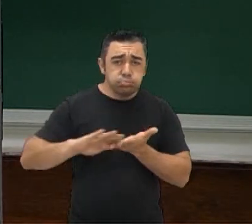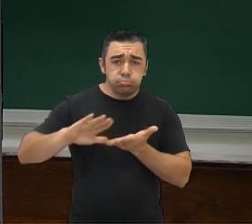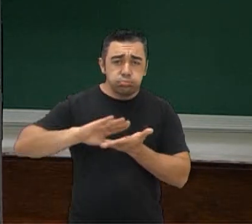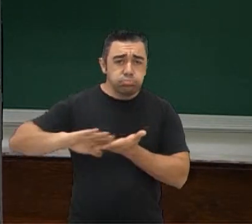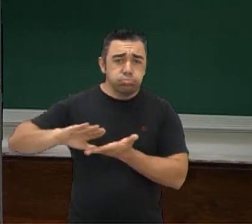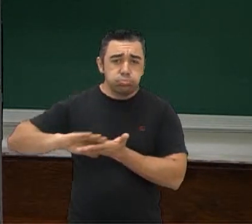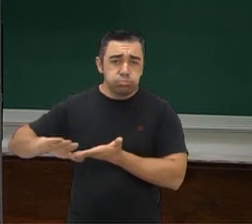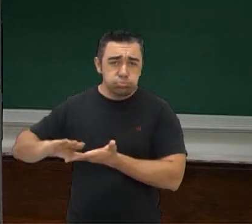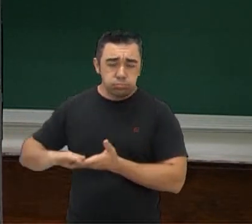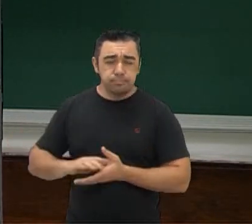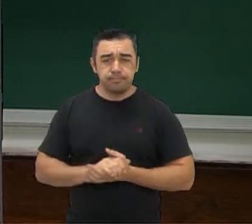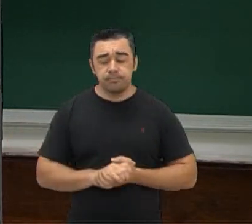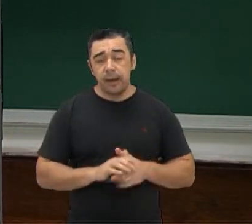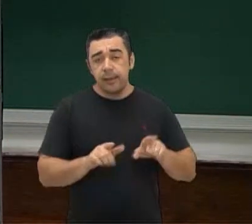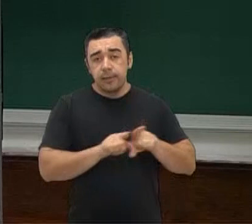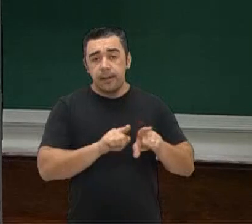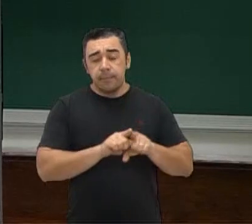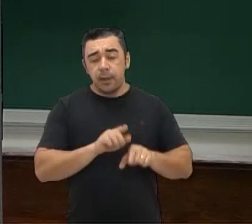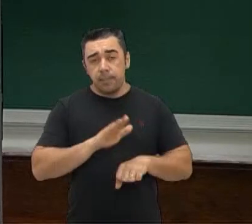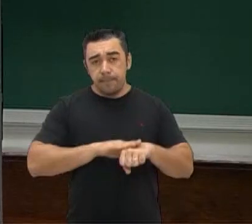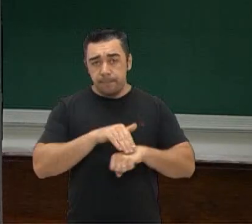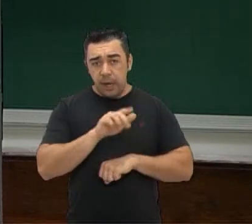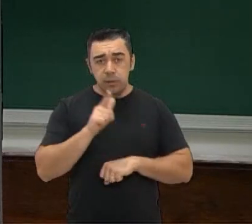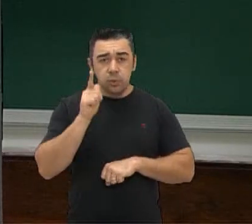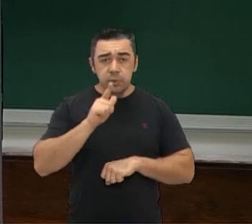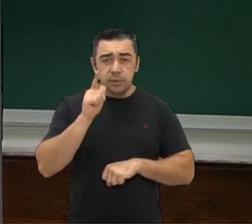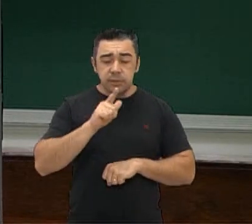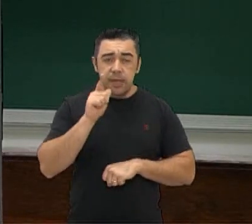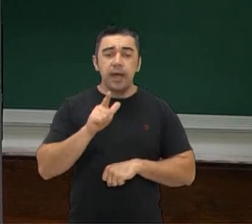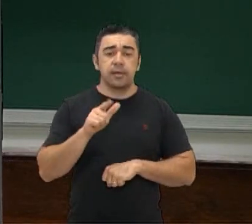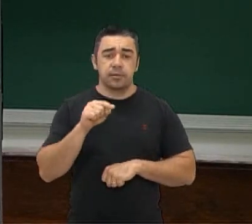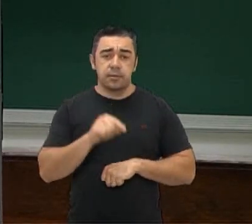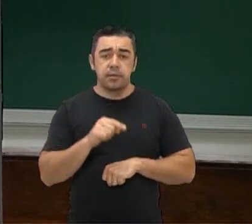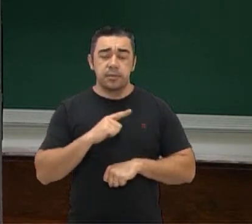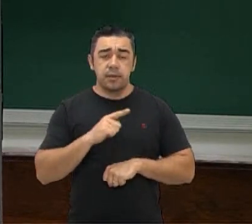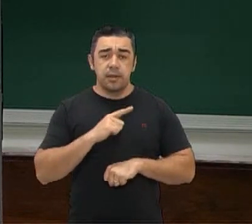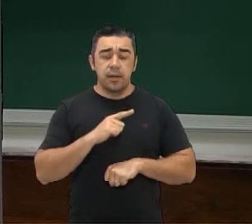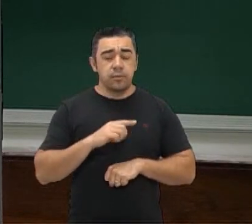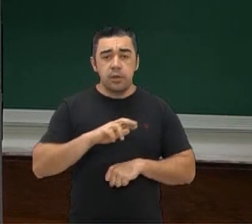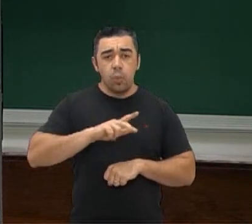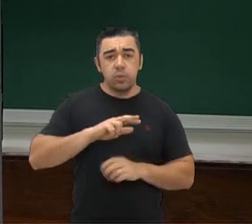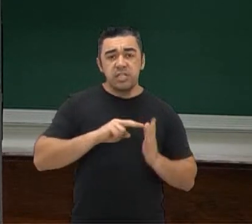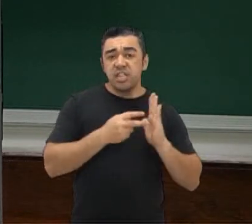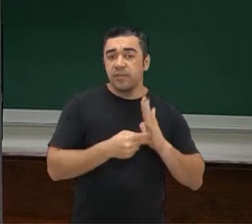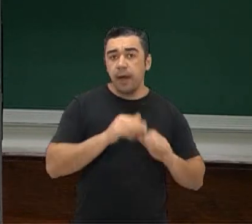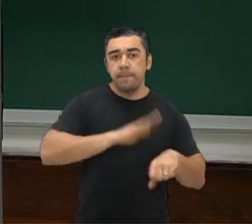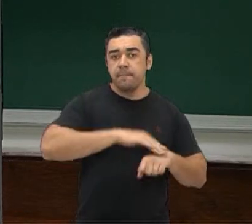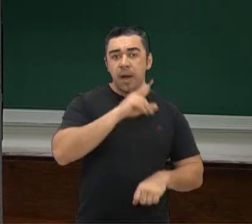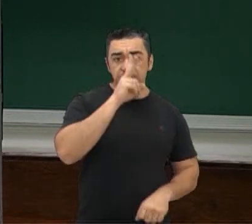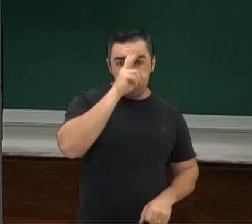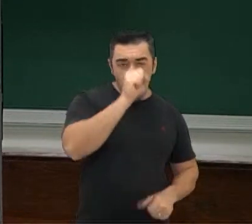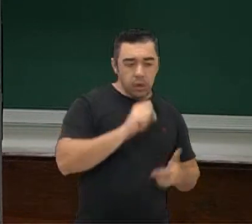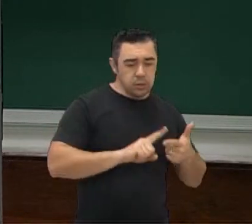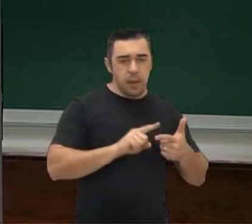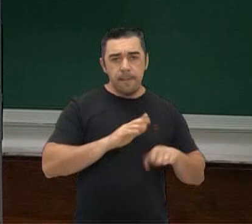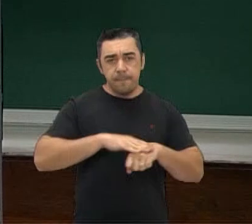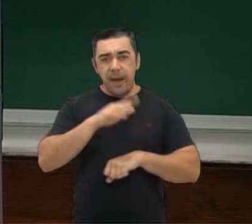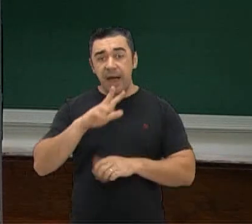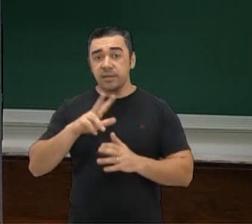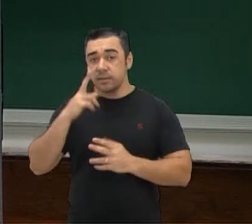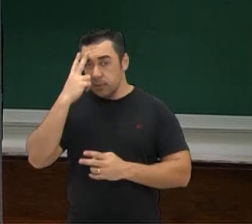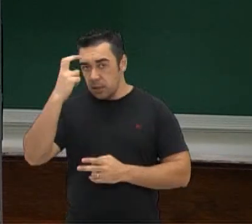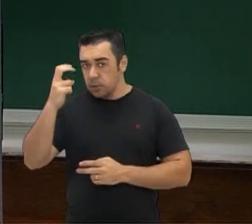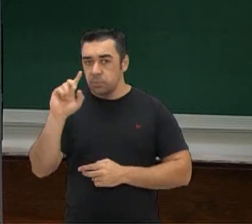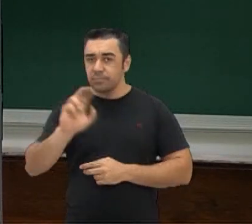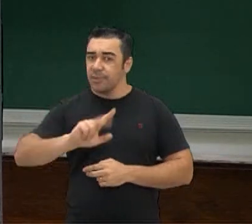ainda, que sempre são os mais aptos, e o mais apto não quer dizer que é o mais forte nem mais inteligente, quer dizer que é o mais